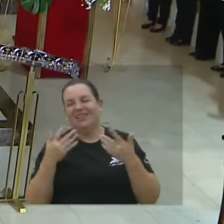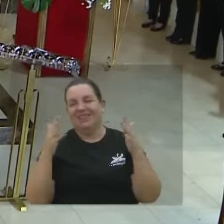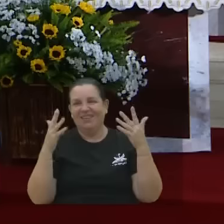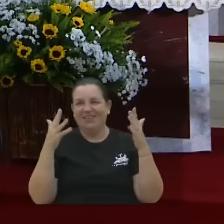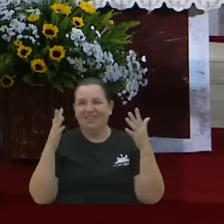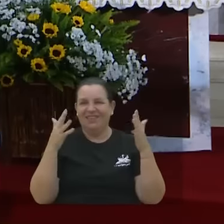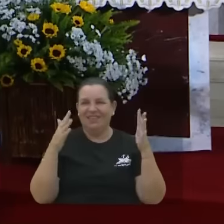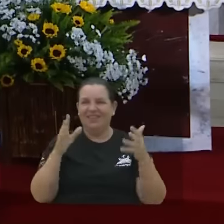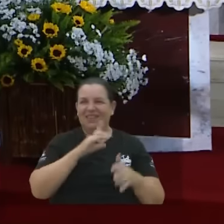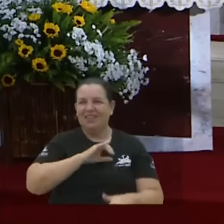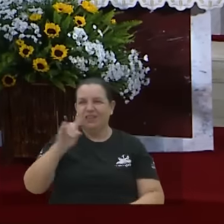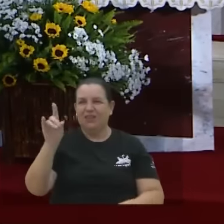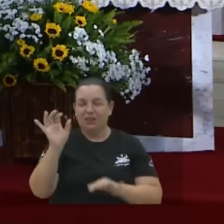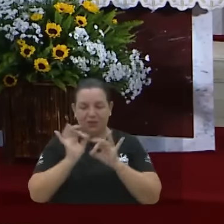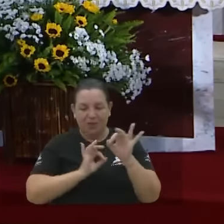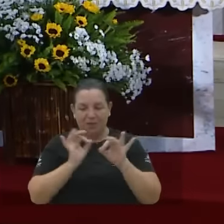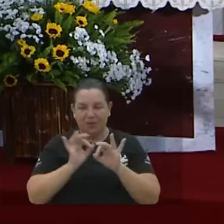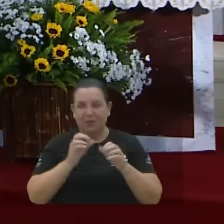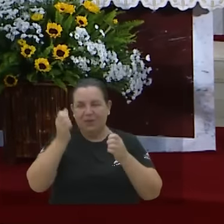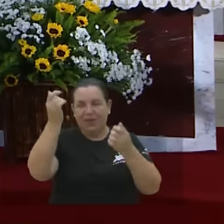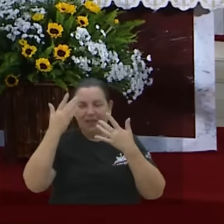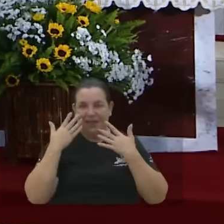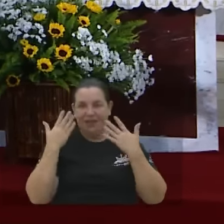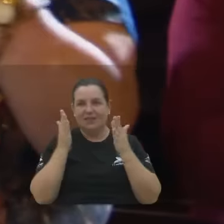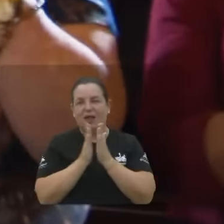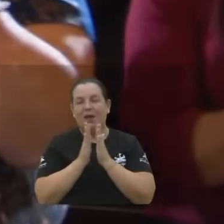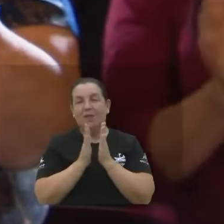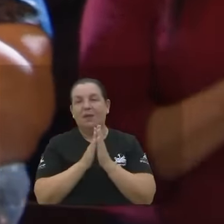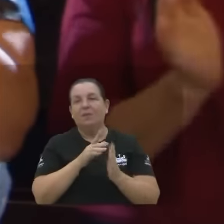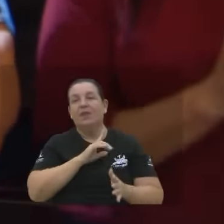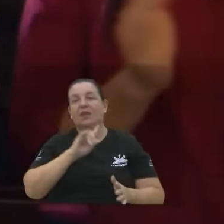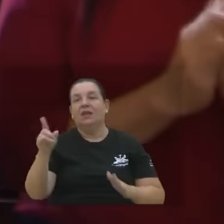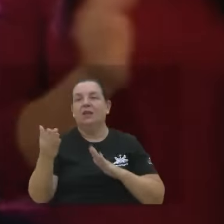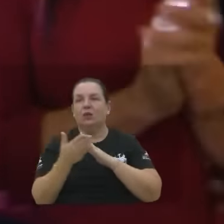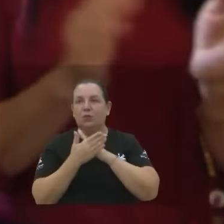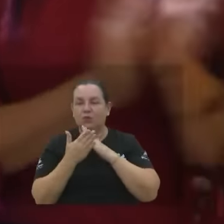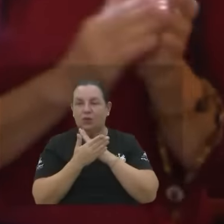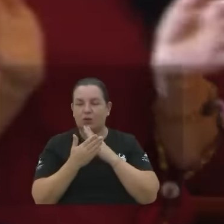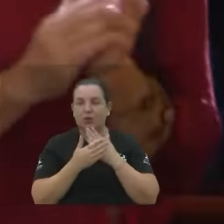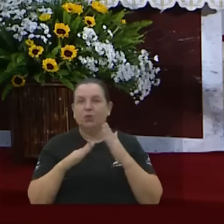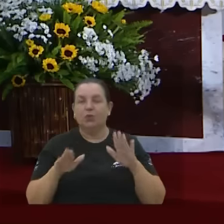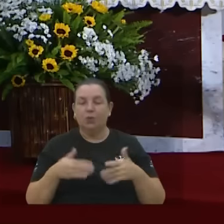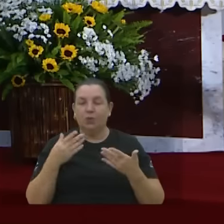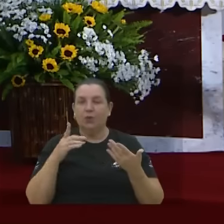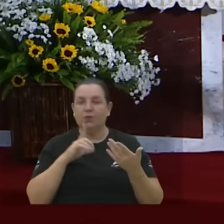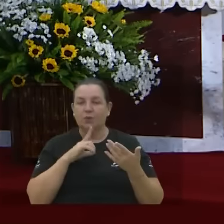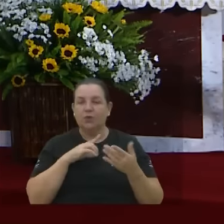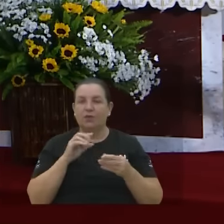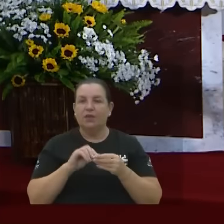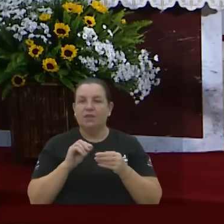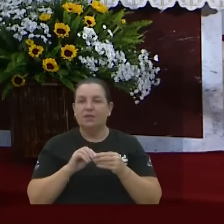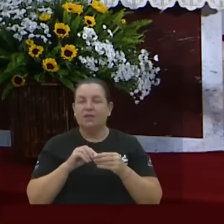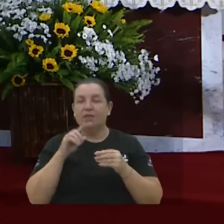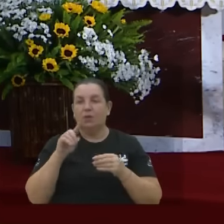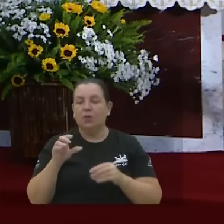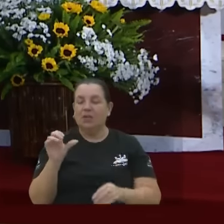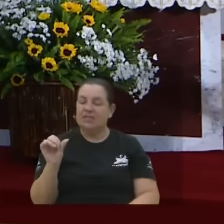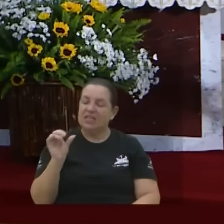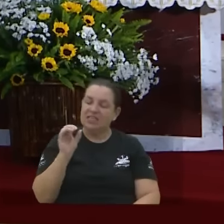E Deus vai nos dar essa graça. Amém. Que Deus nos ajude. Quando estiver fazendo o meu